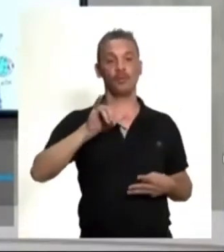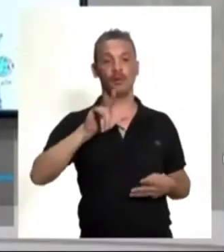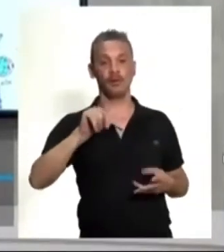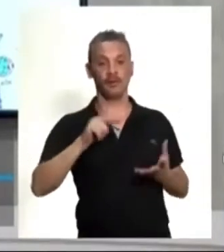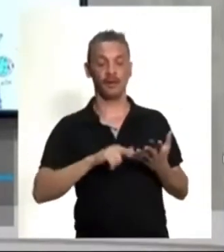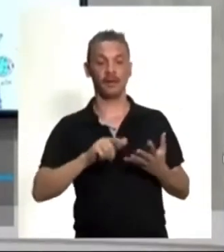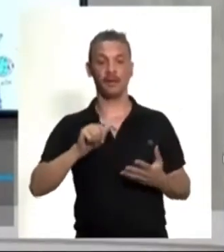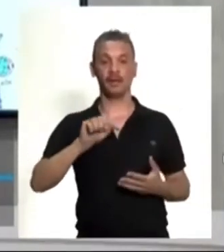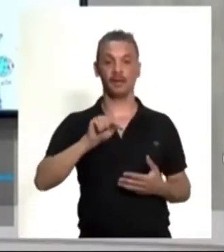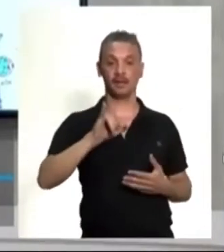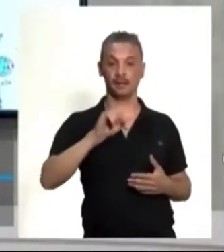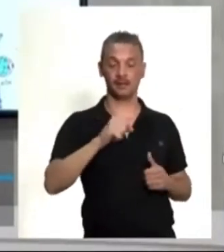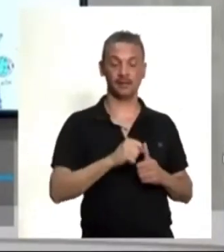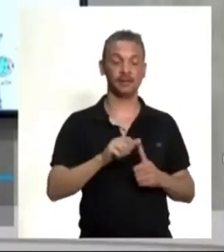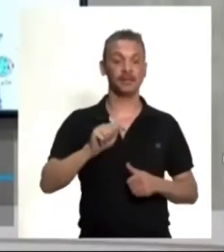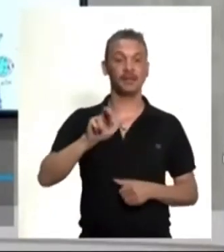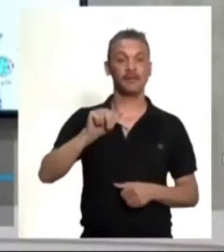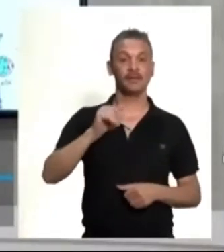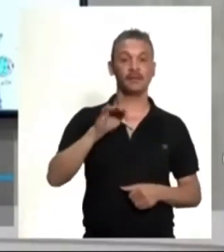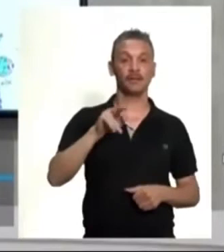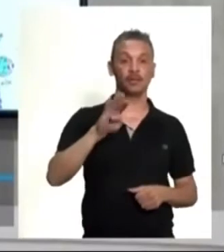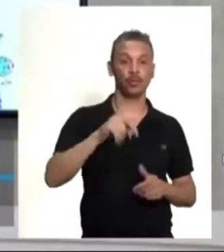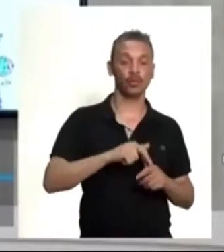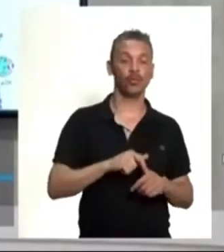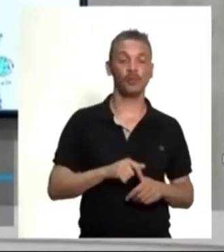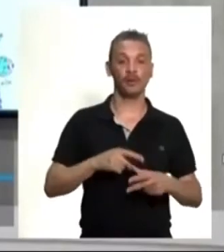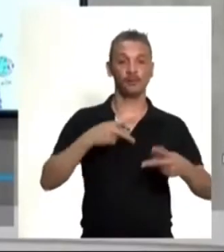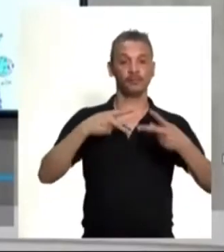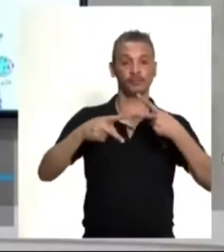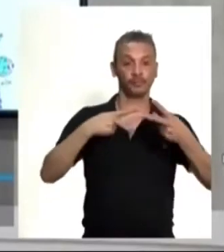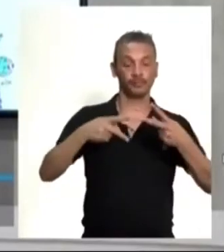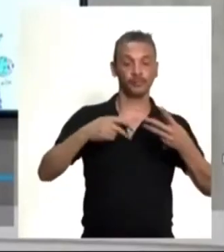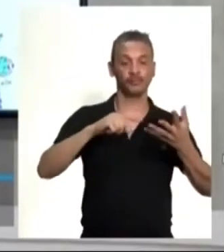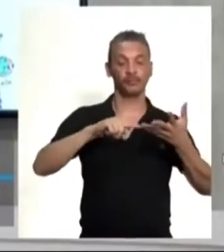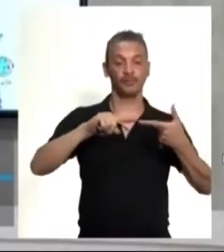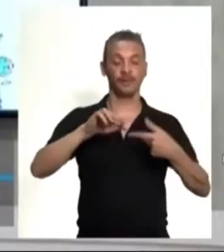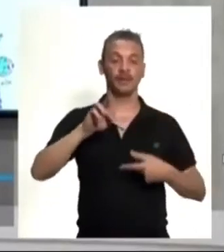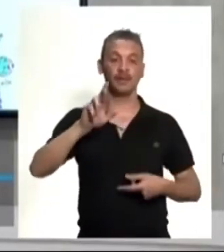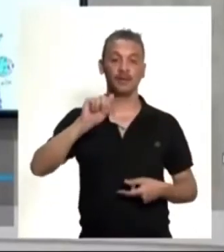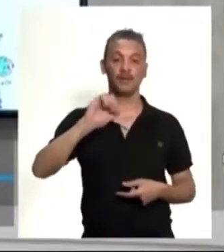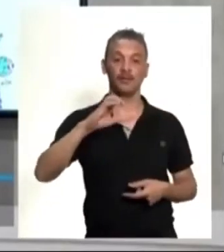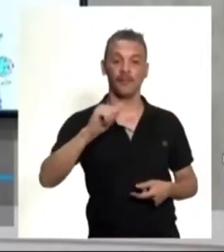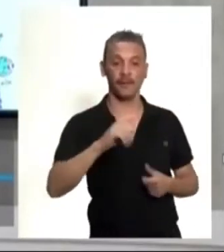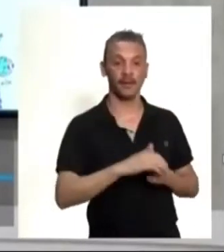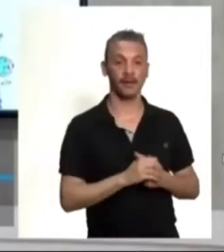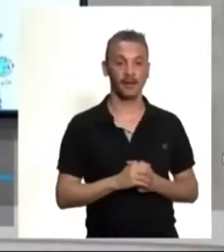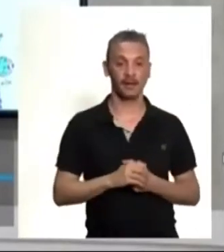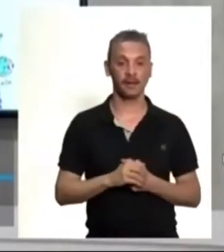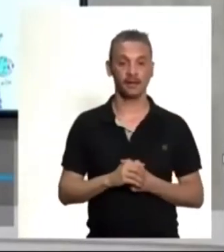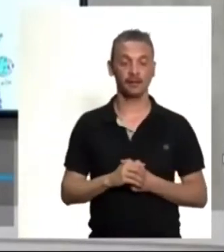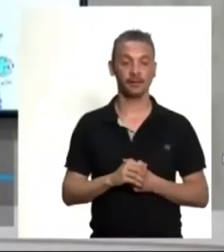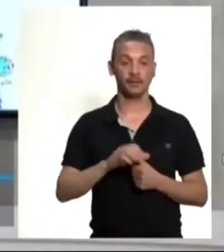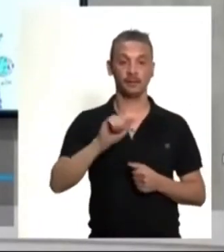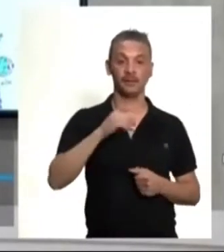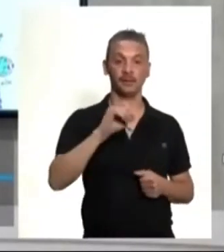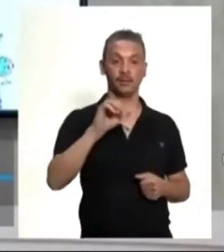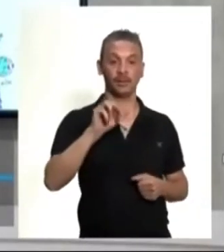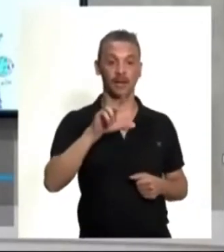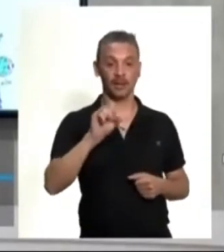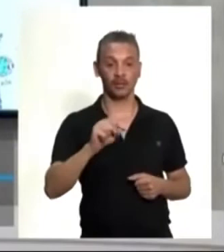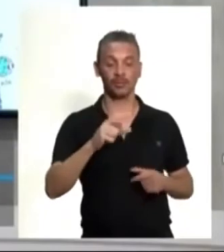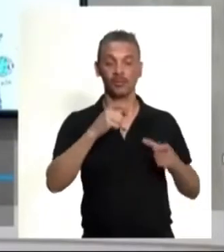Assis, Araçatuba, São José do Rio Preto, né? Franca, Araraquara, São Carlos,